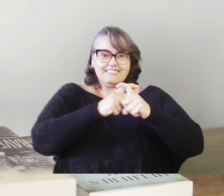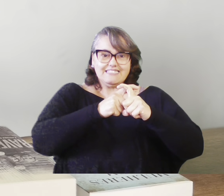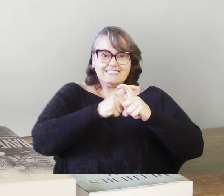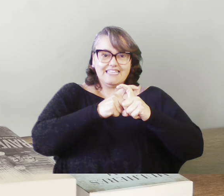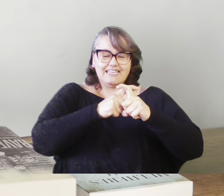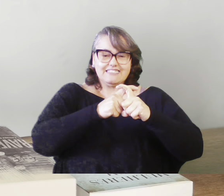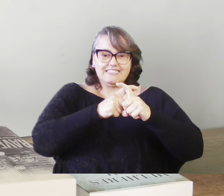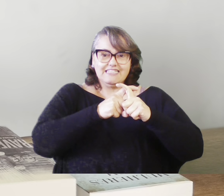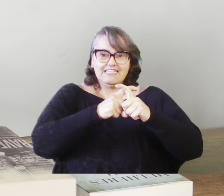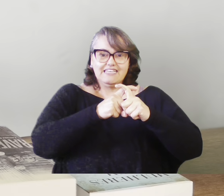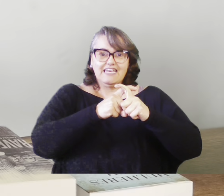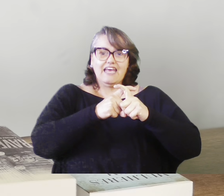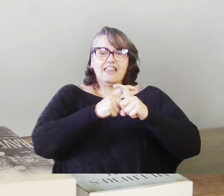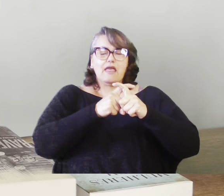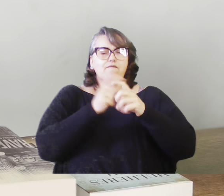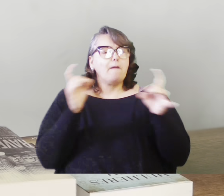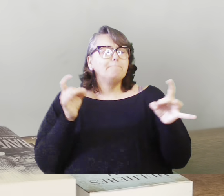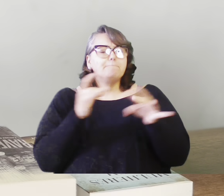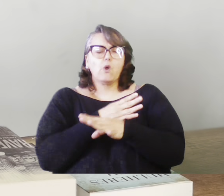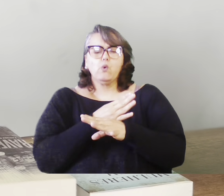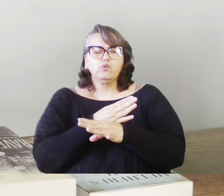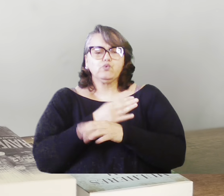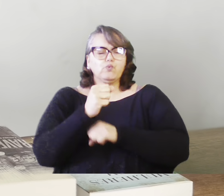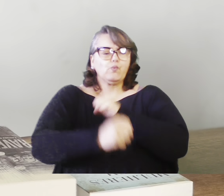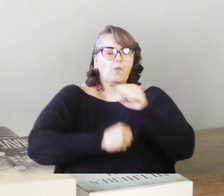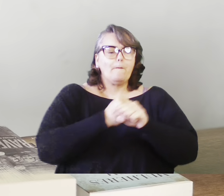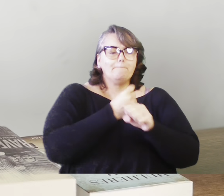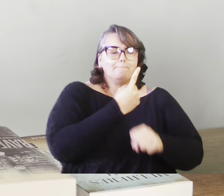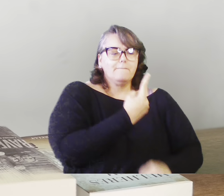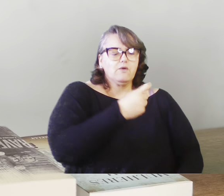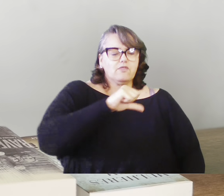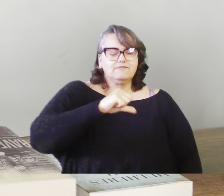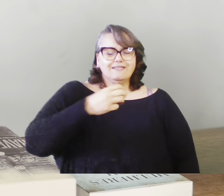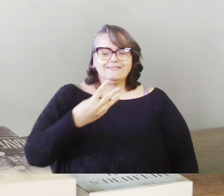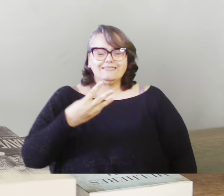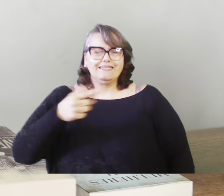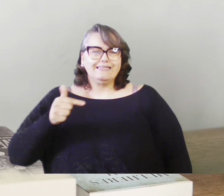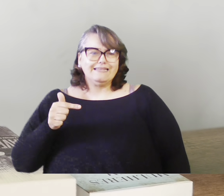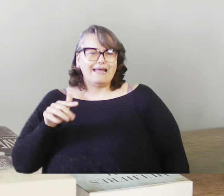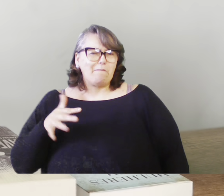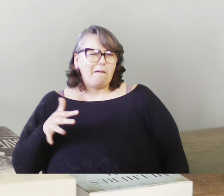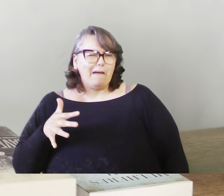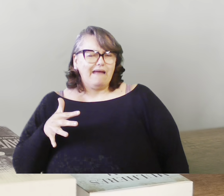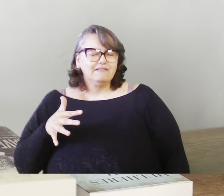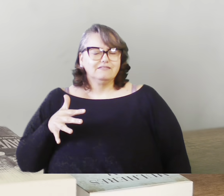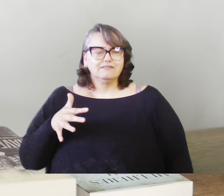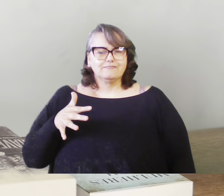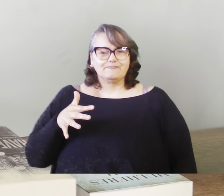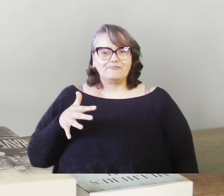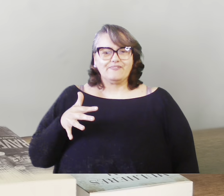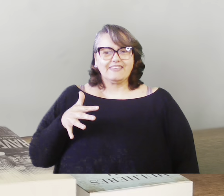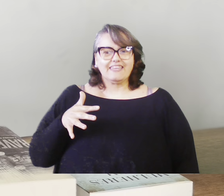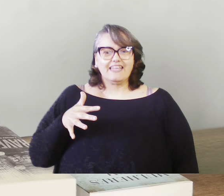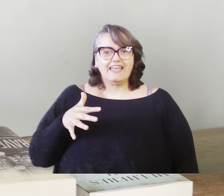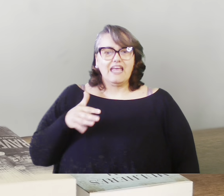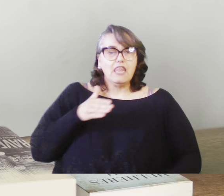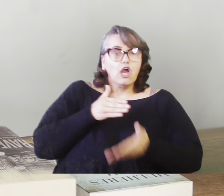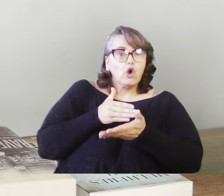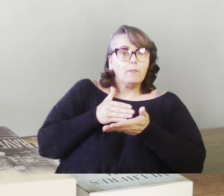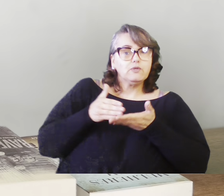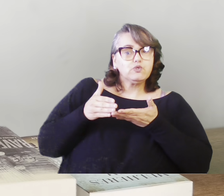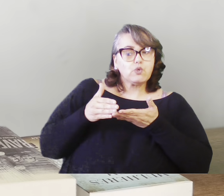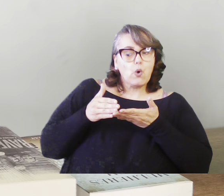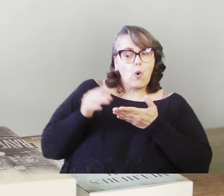pelos nazistas, teria ficado pronto em 1937 aproximadamente,